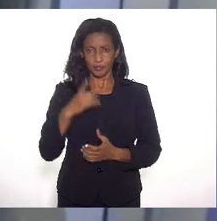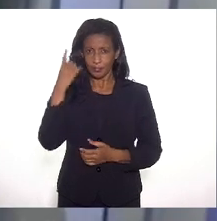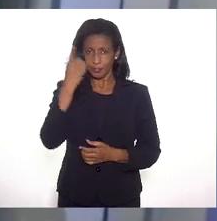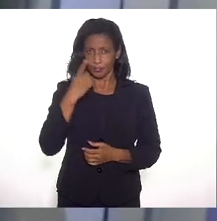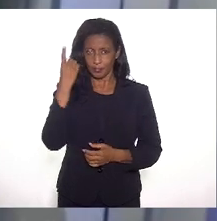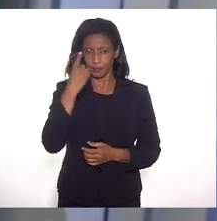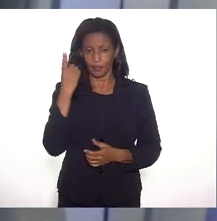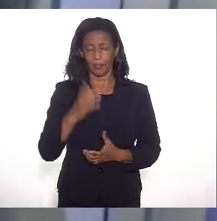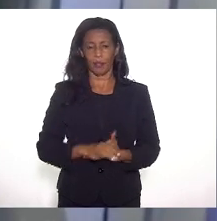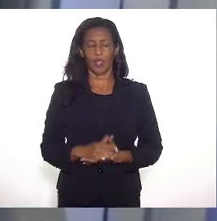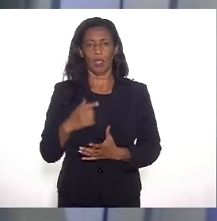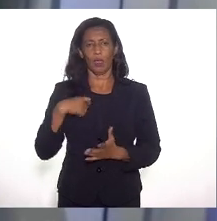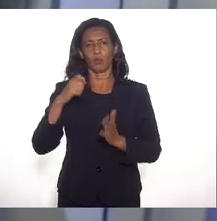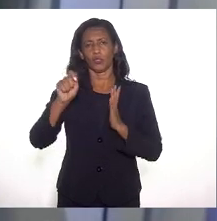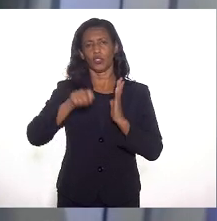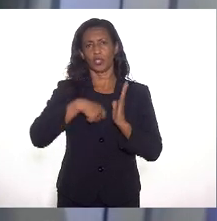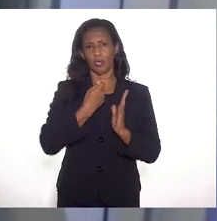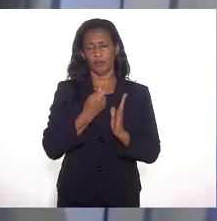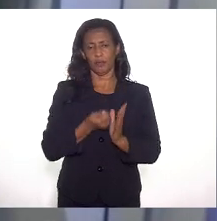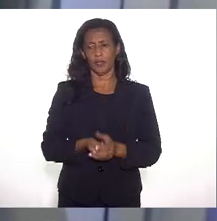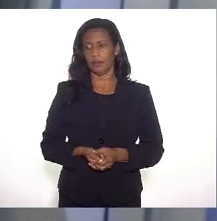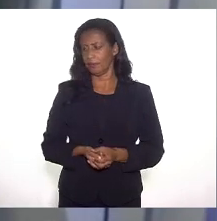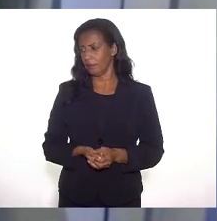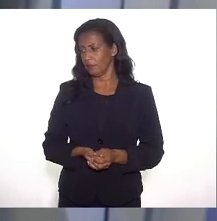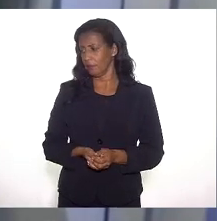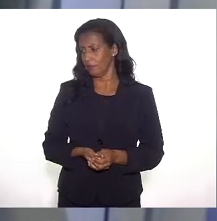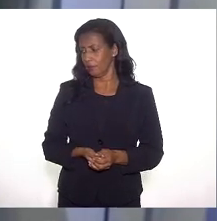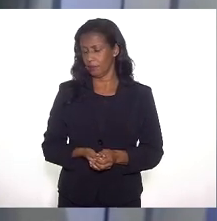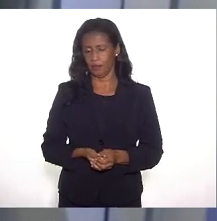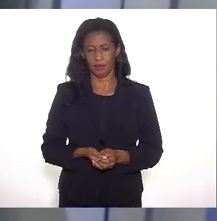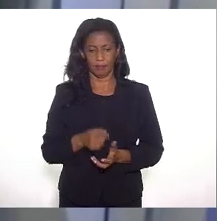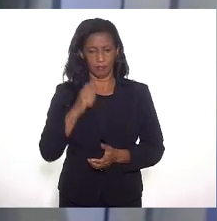Rocha, eu, na verdade, me inscrevi para